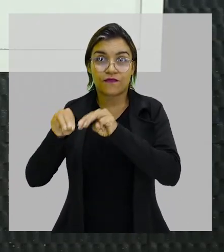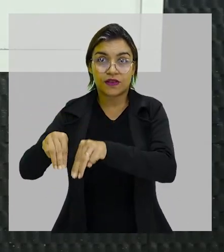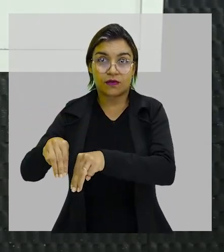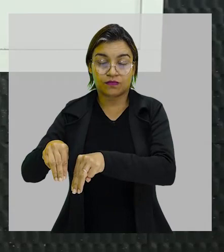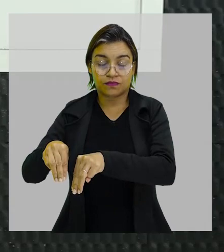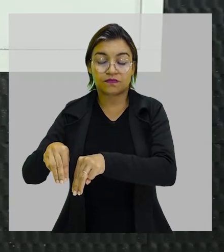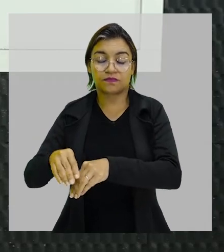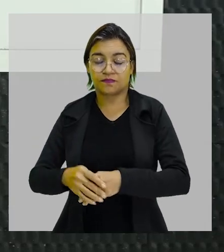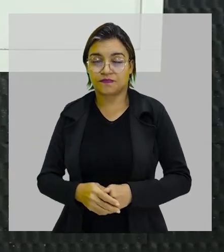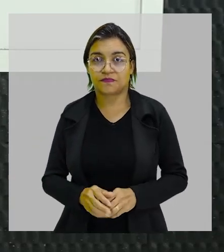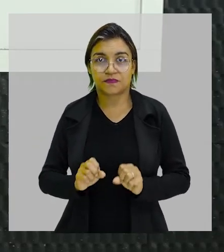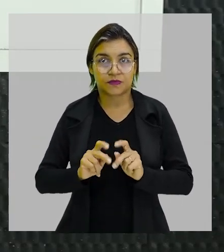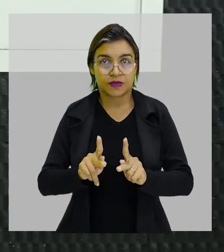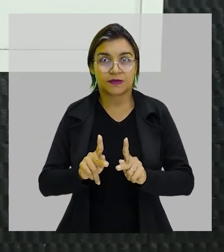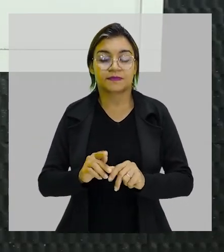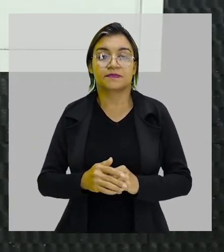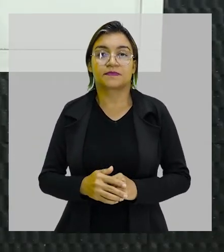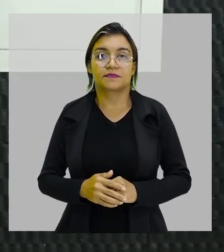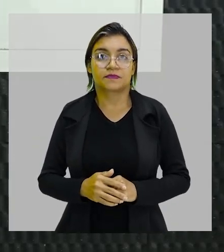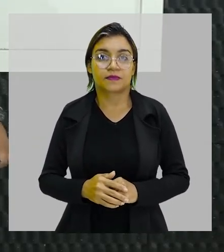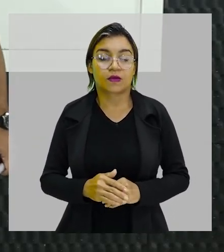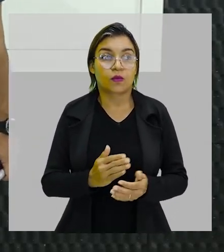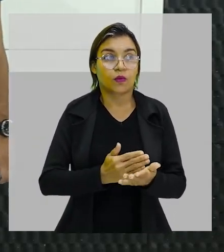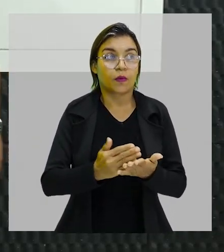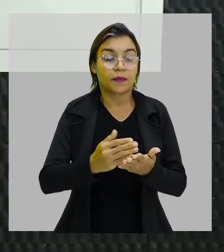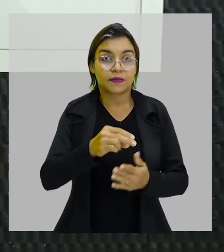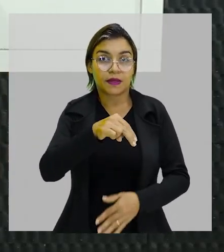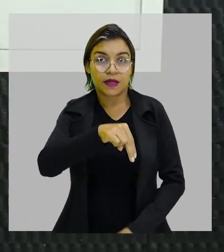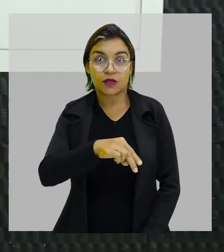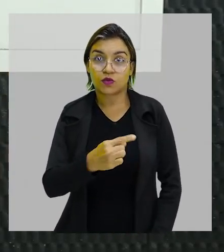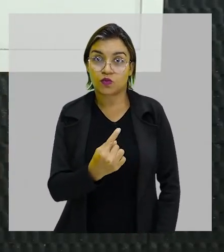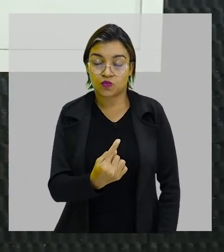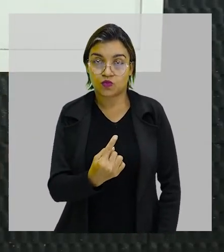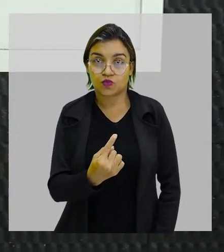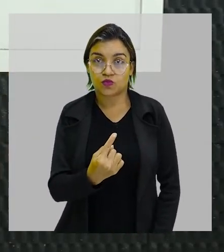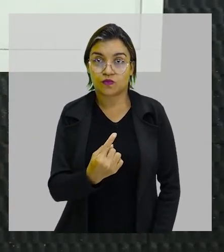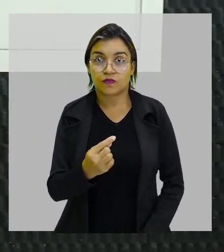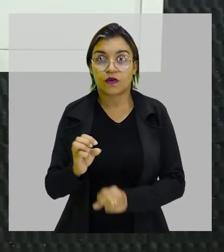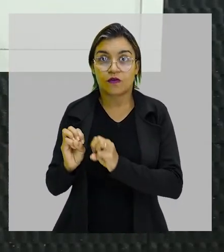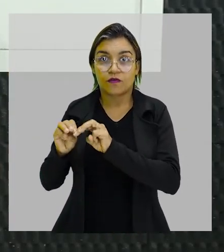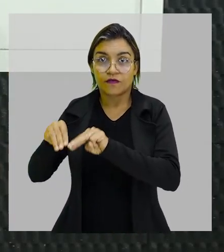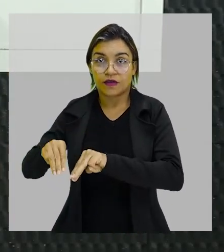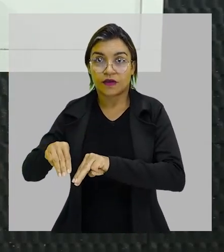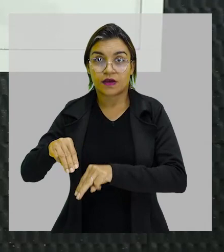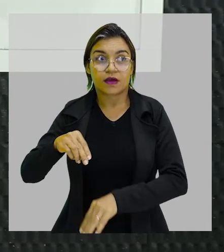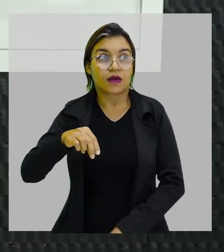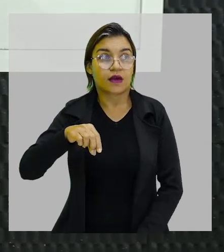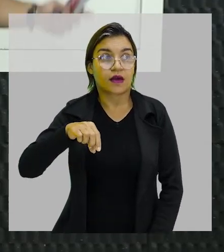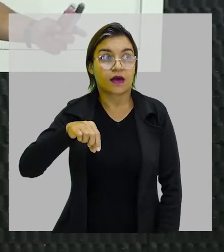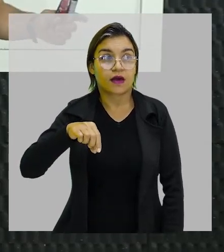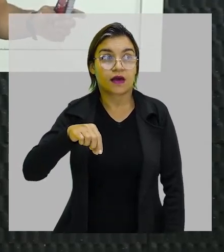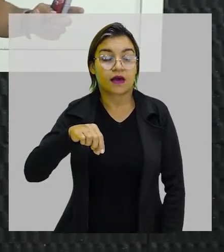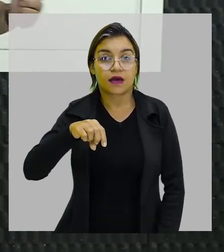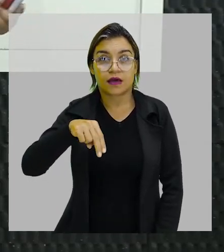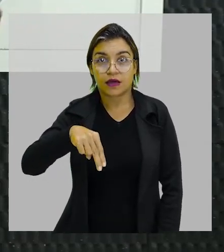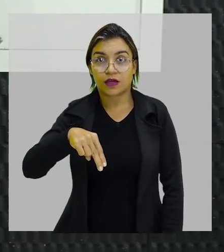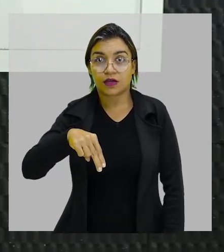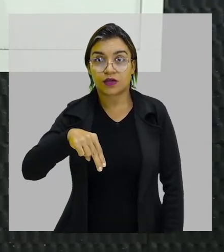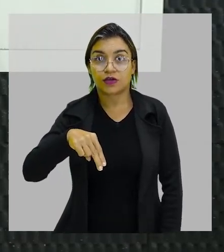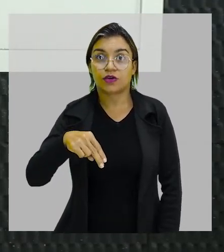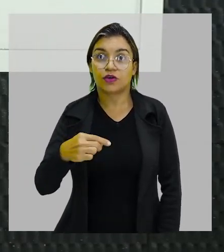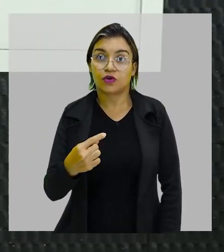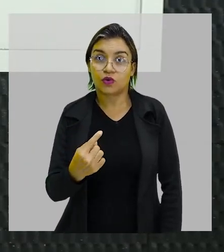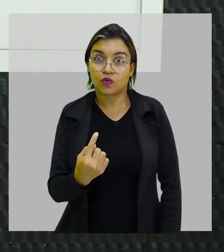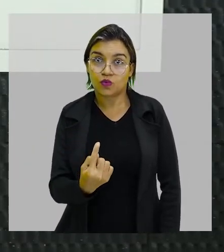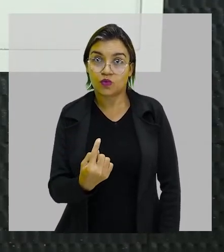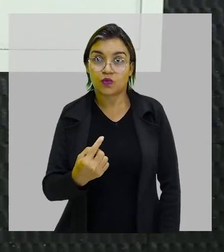ok? Então o estado inicial é N, né? Chamei ali de N1. Ok? O estado final é N1